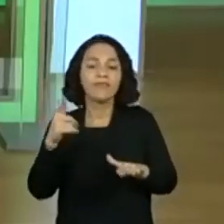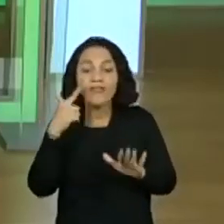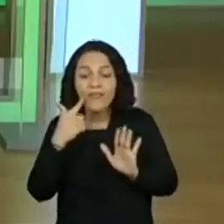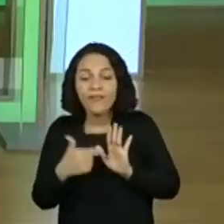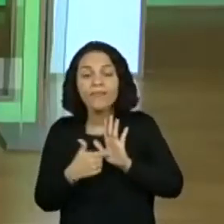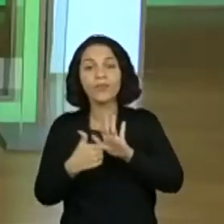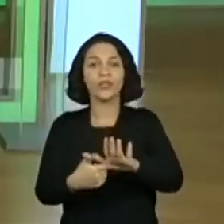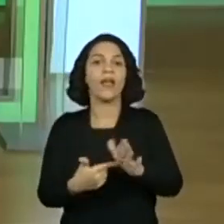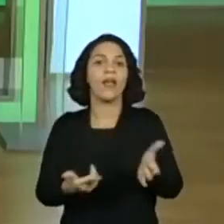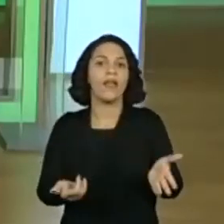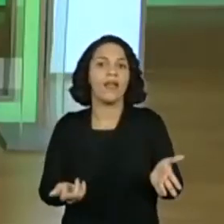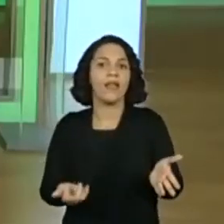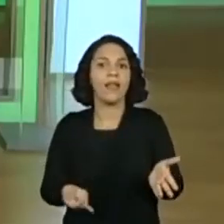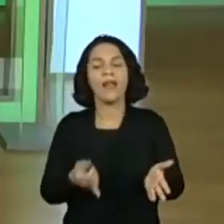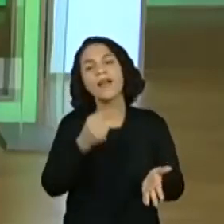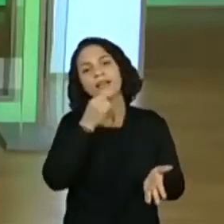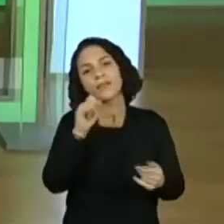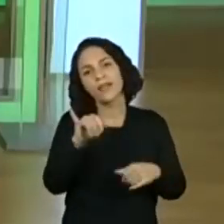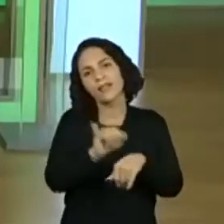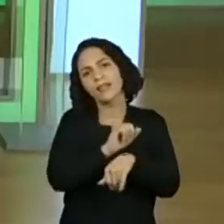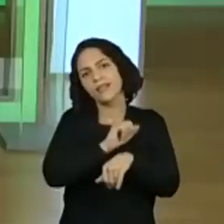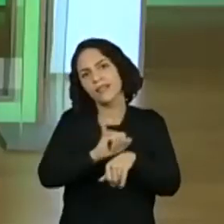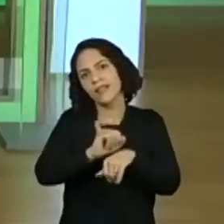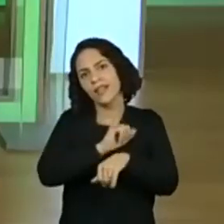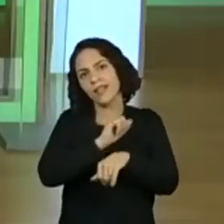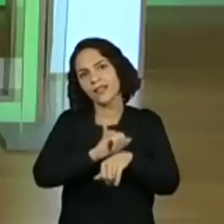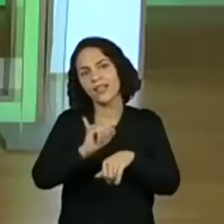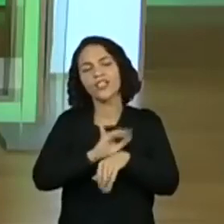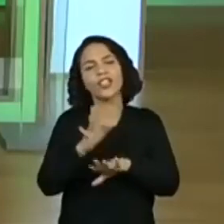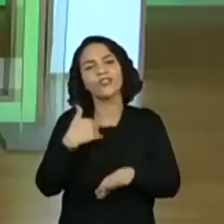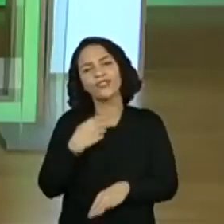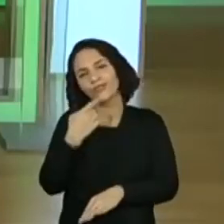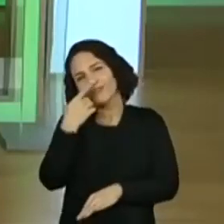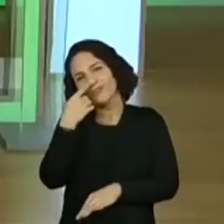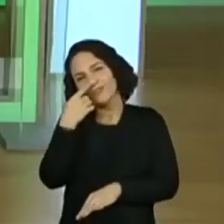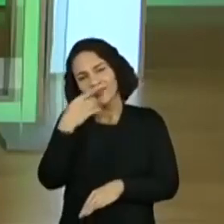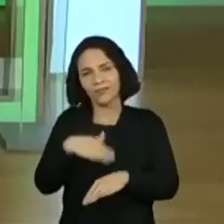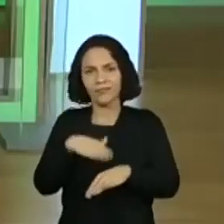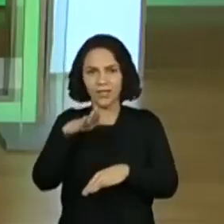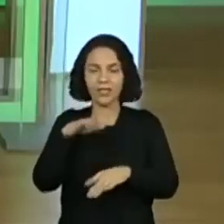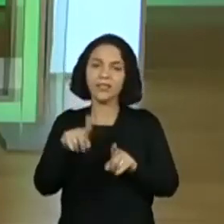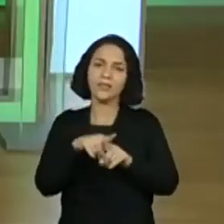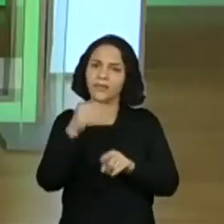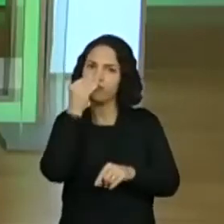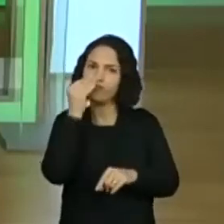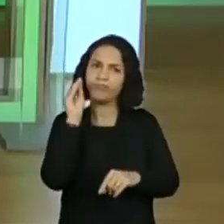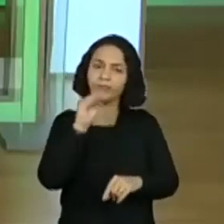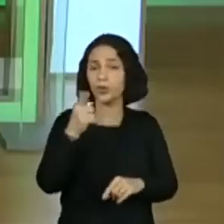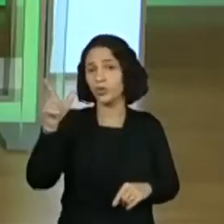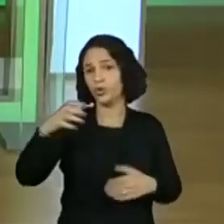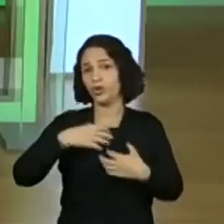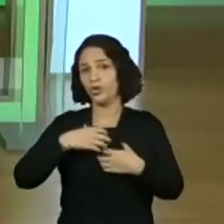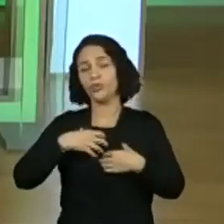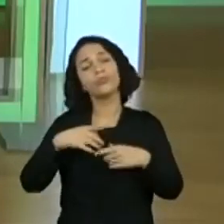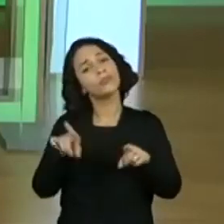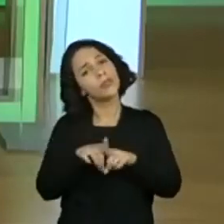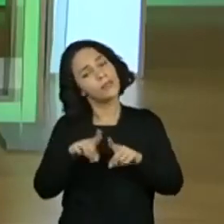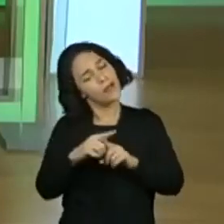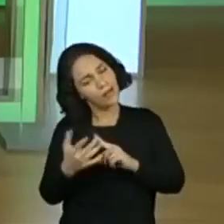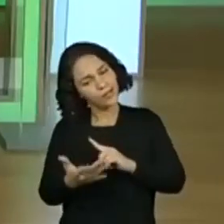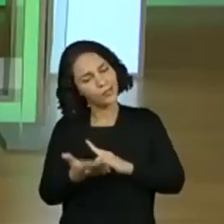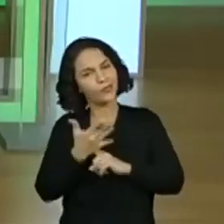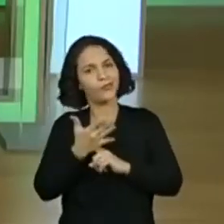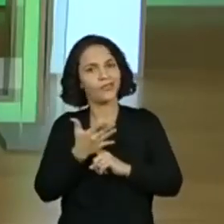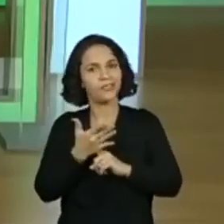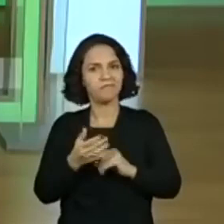momento, né? A gente pode usar as estratégias que são mais familiares a nós, mas a gente não pode ignorar que a maneira do outro também... pode nos ajudar